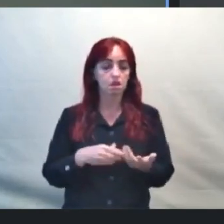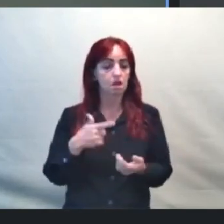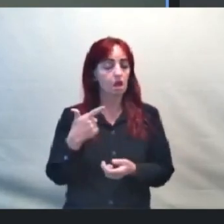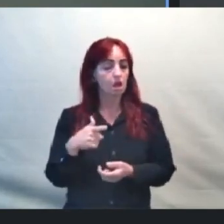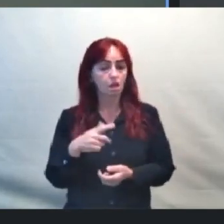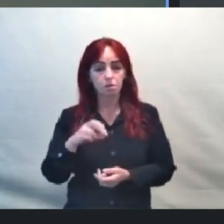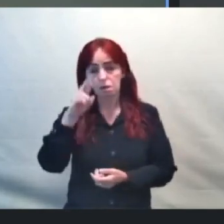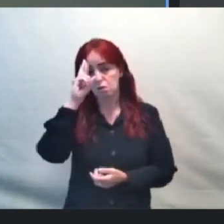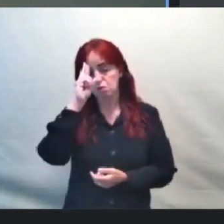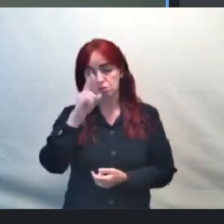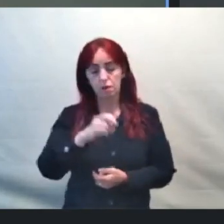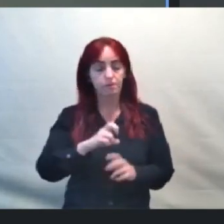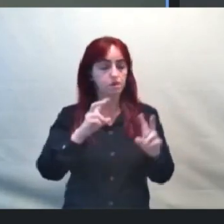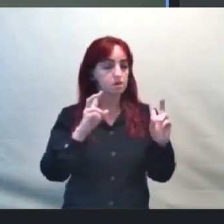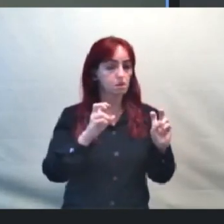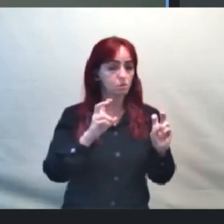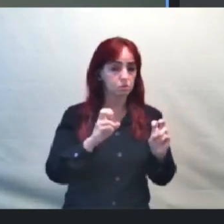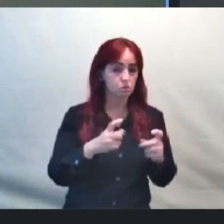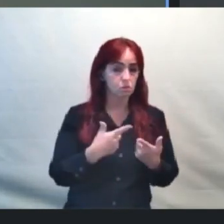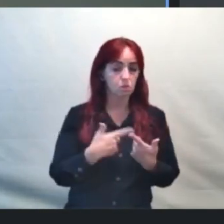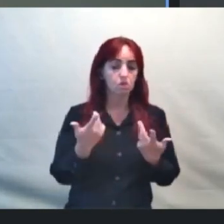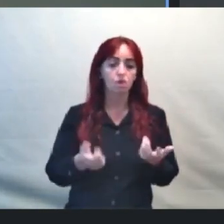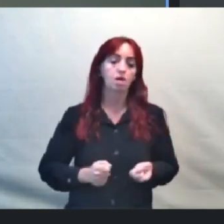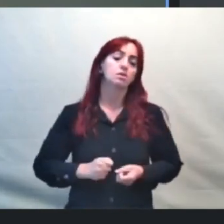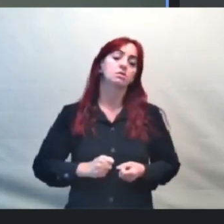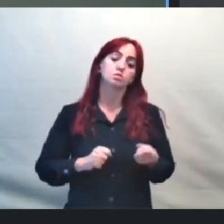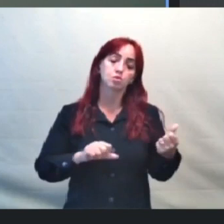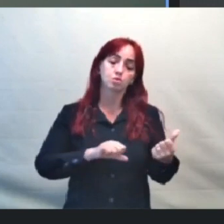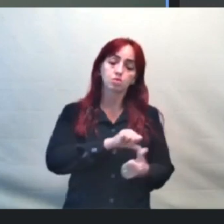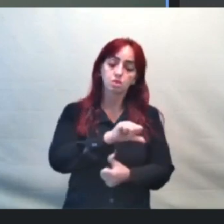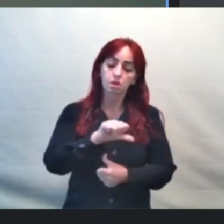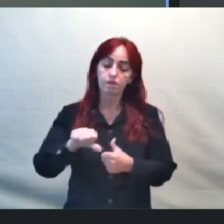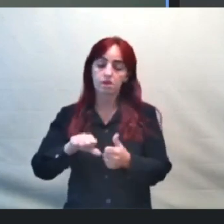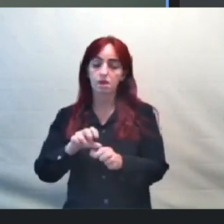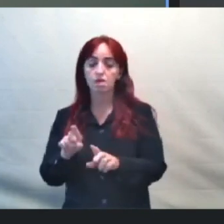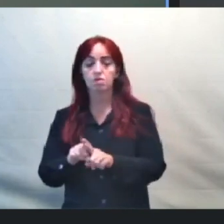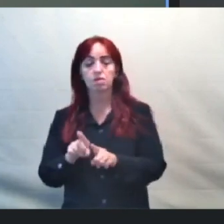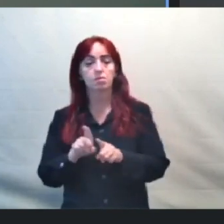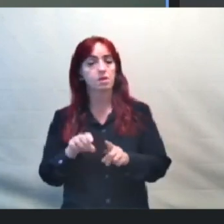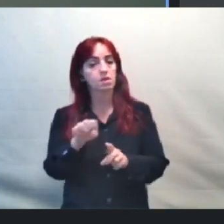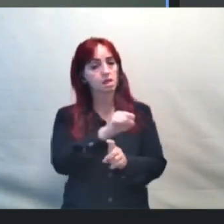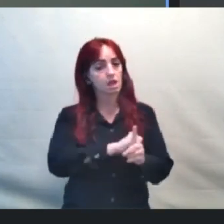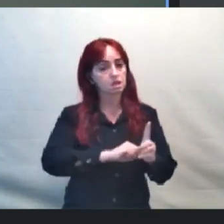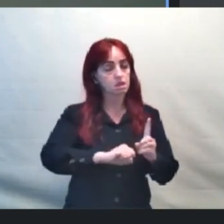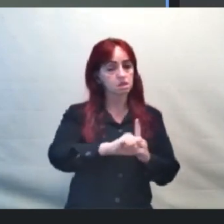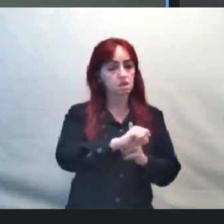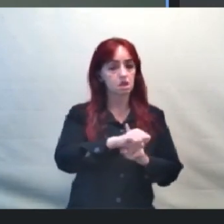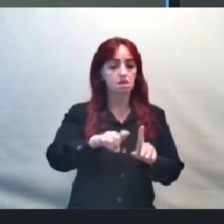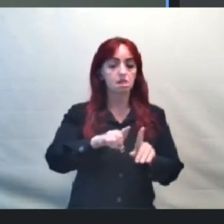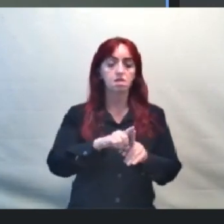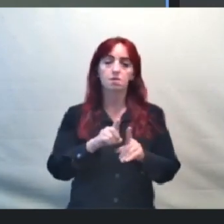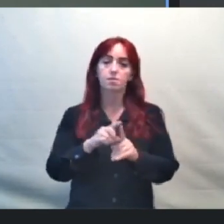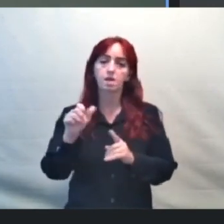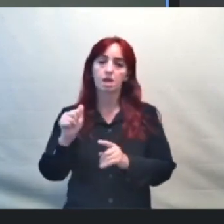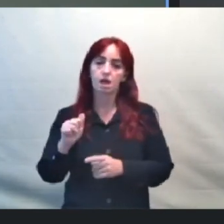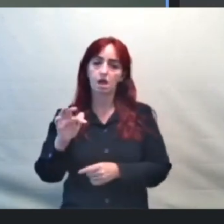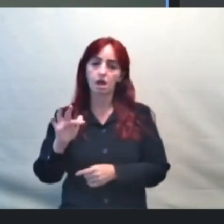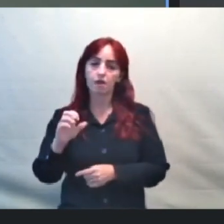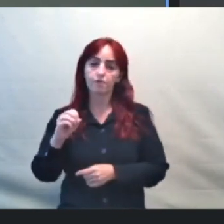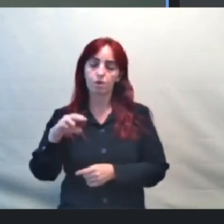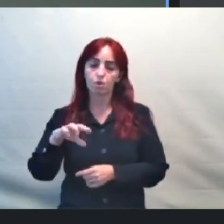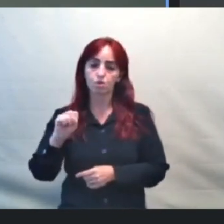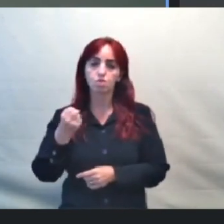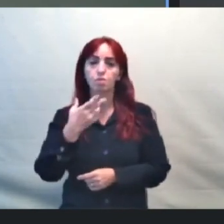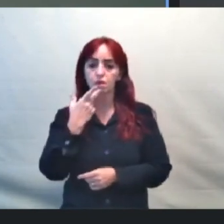desse assunto, é um assunto transversal, temos ações da assistência, o Afonso está aí, pode falar do trabalho que está sendo feito